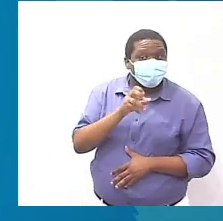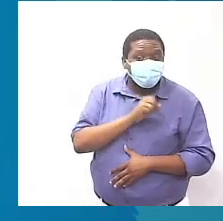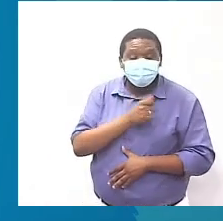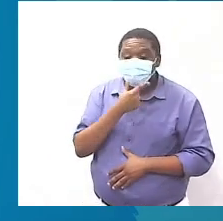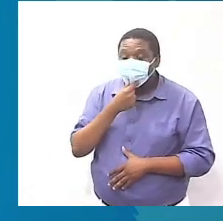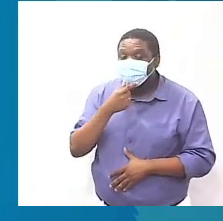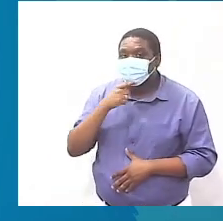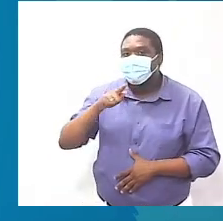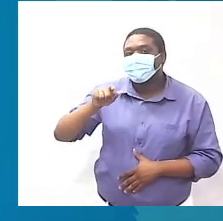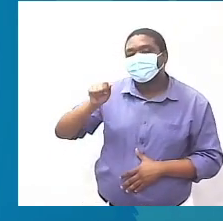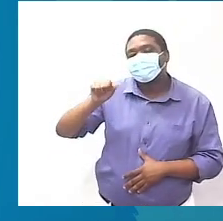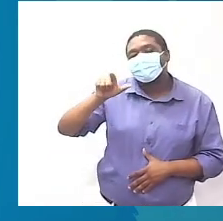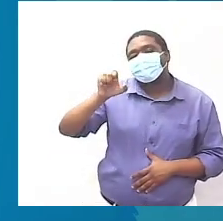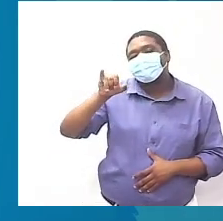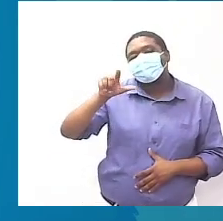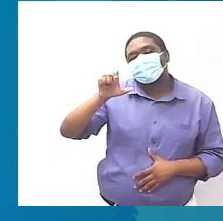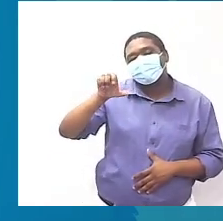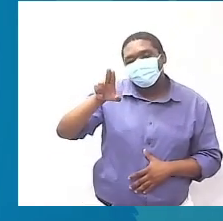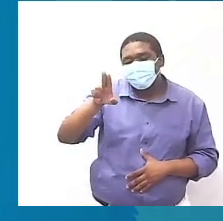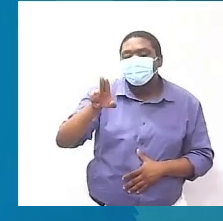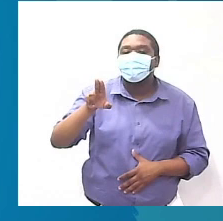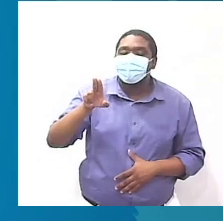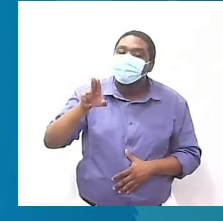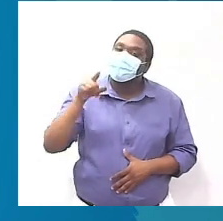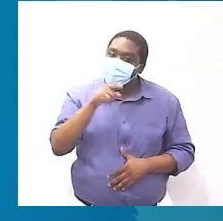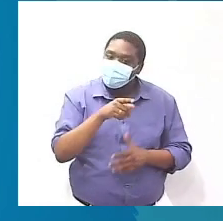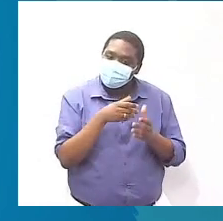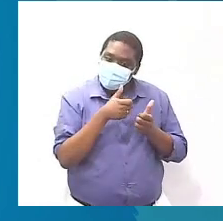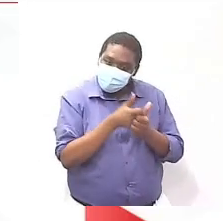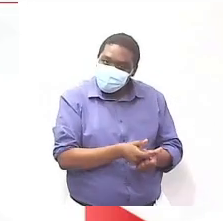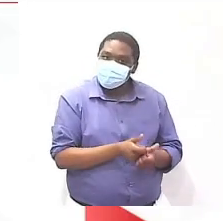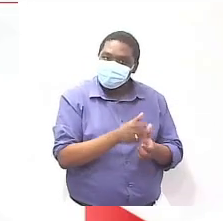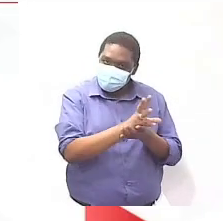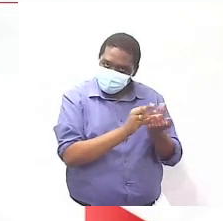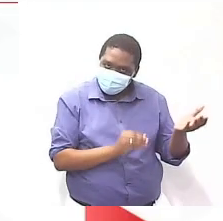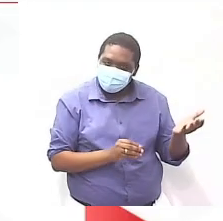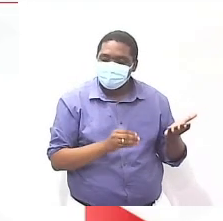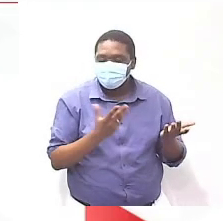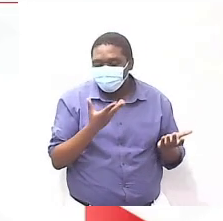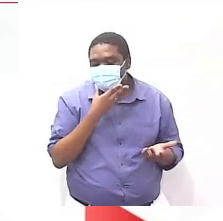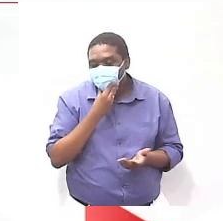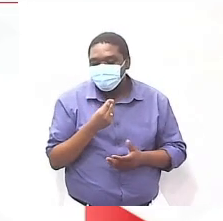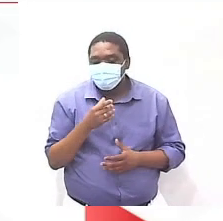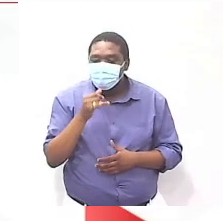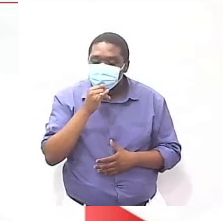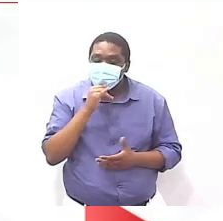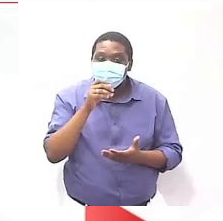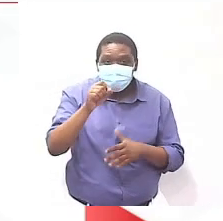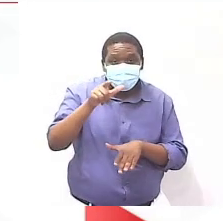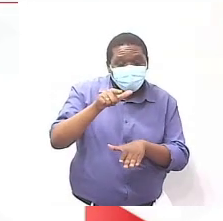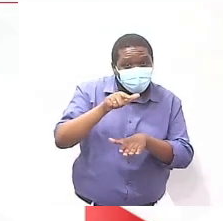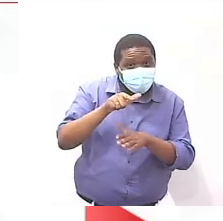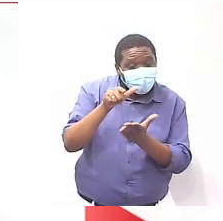ele era o discípulo de Galileu, ok? Então a ideia dele foi o seguinte: se eu empilho uma folha de papel em cima